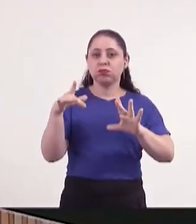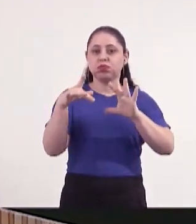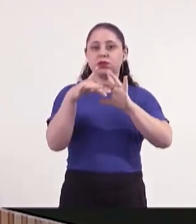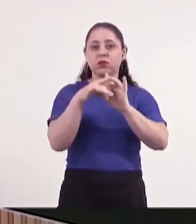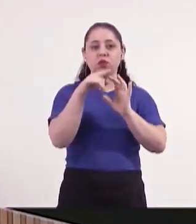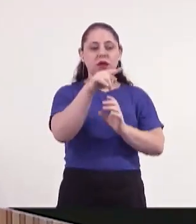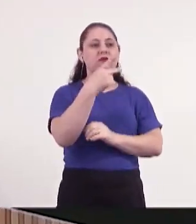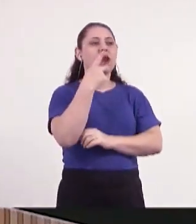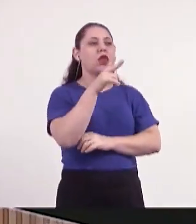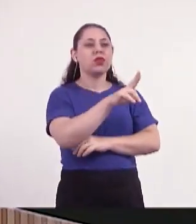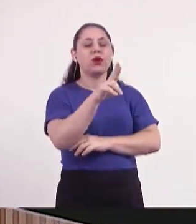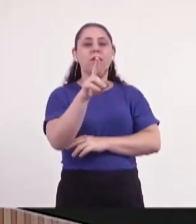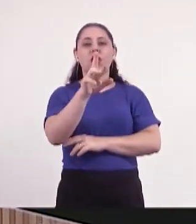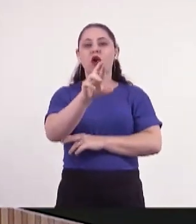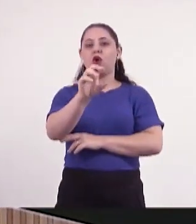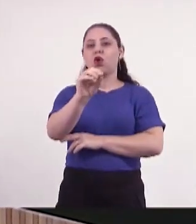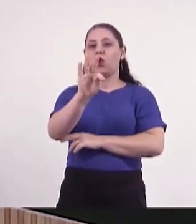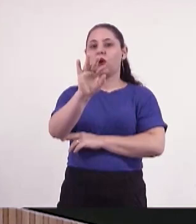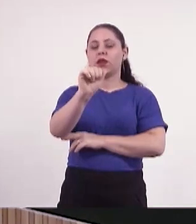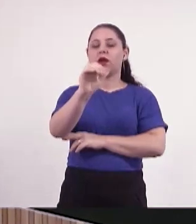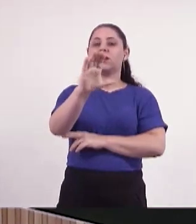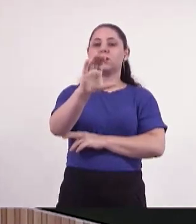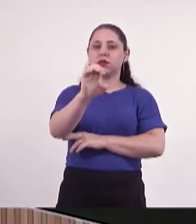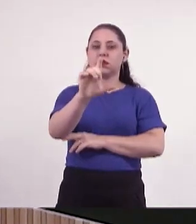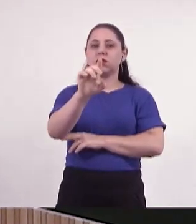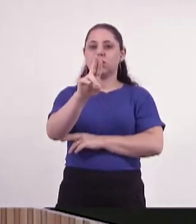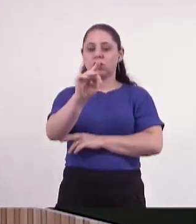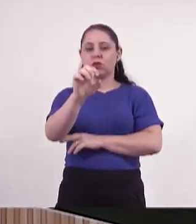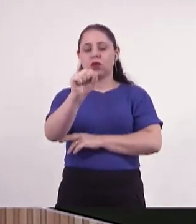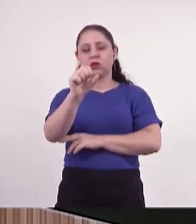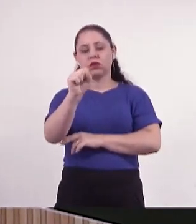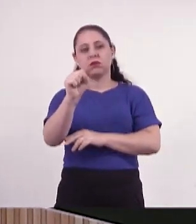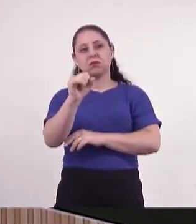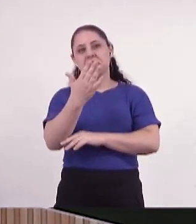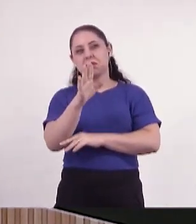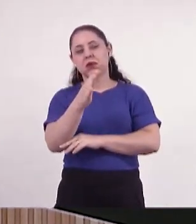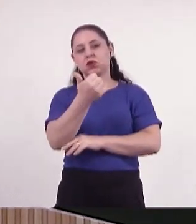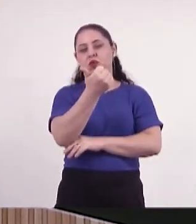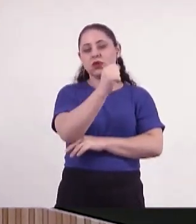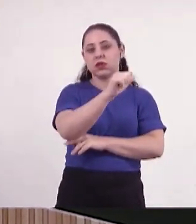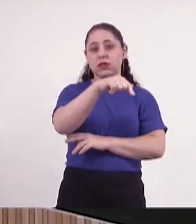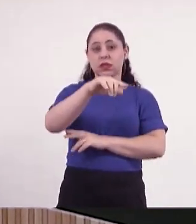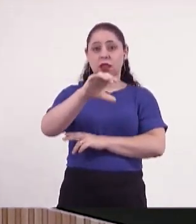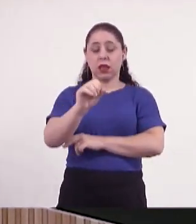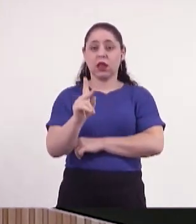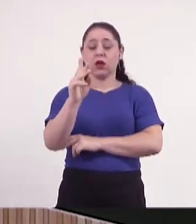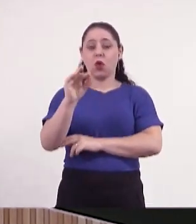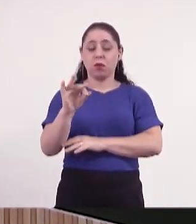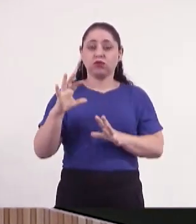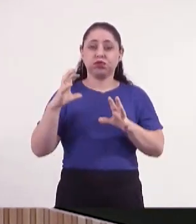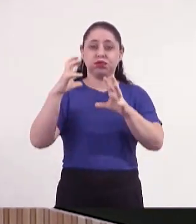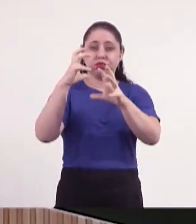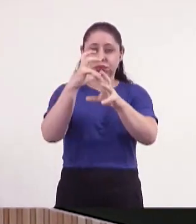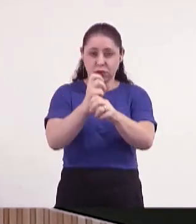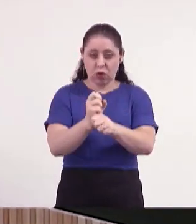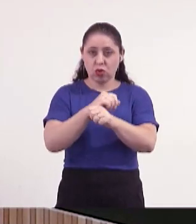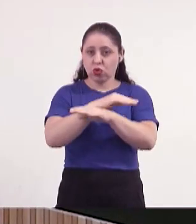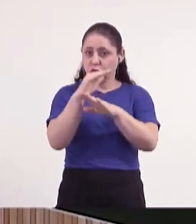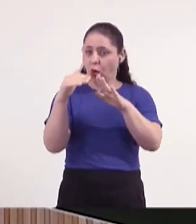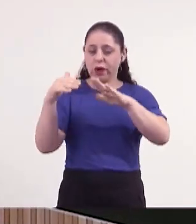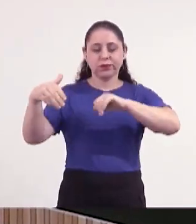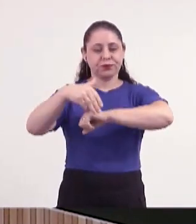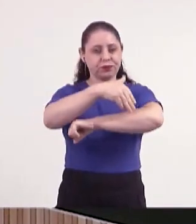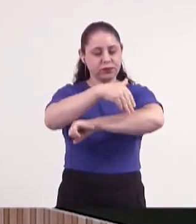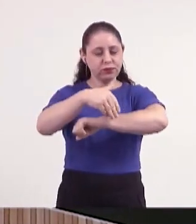o que o governo tem chamado de Rota da Celulose. São cerca de 870 quilômetros ao todo, se somadas todas